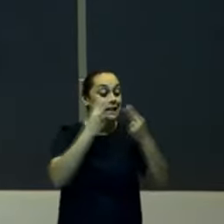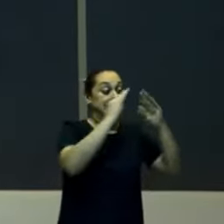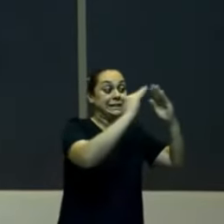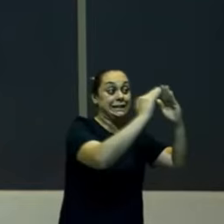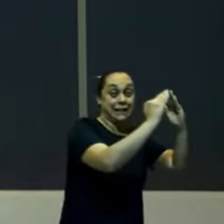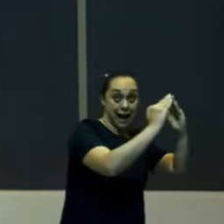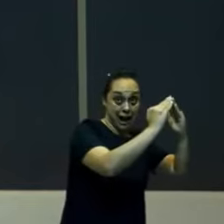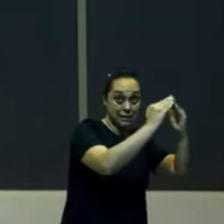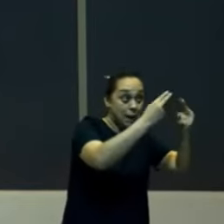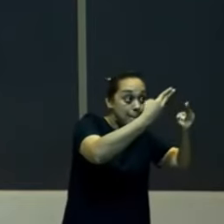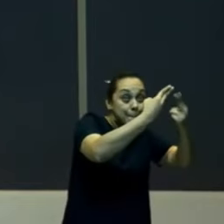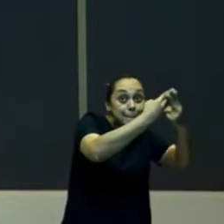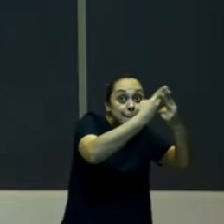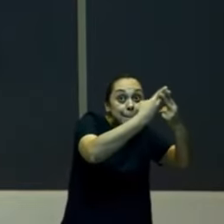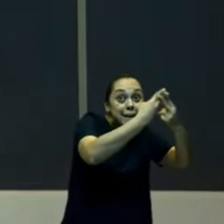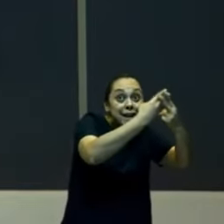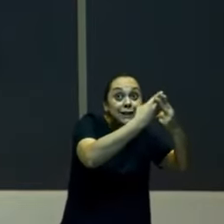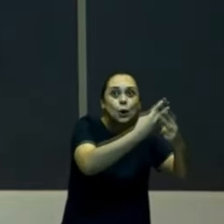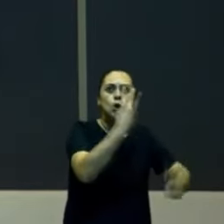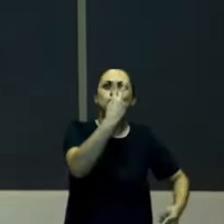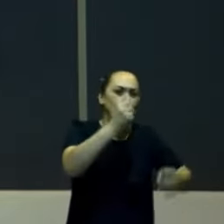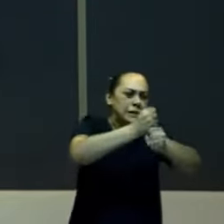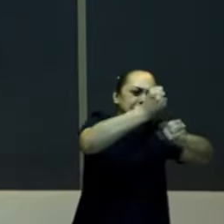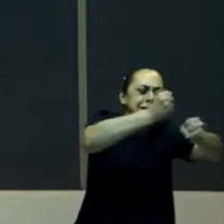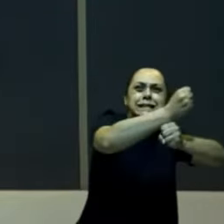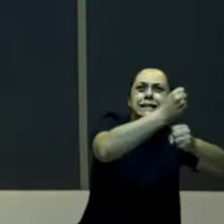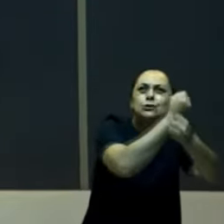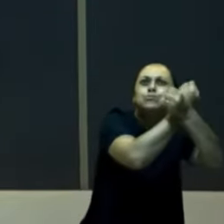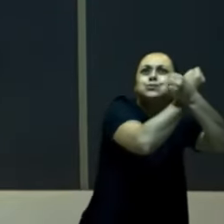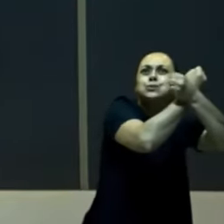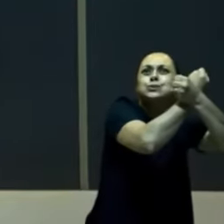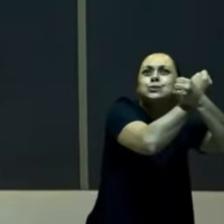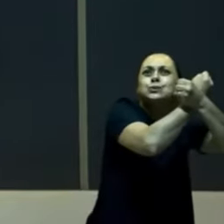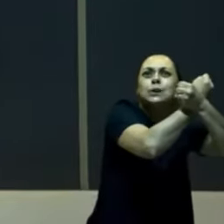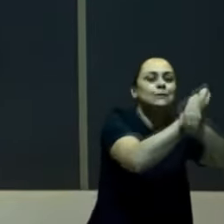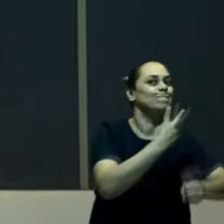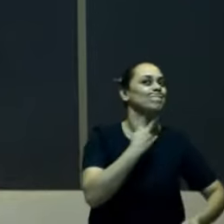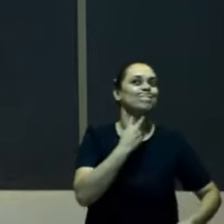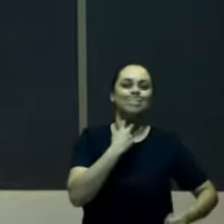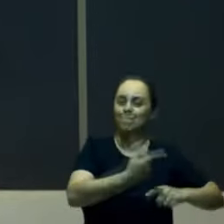passou 2 anos ali preso, sem poder sair,